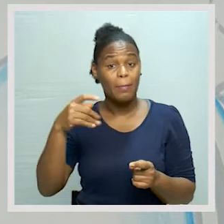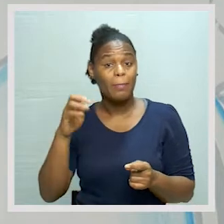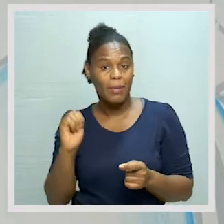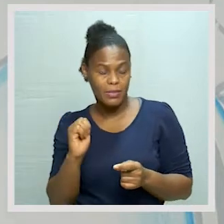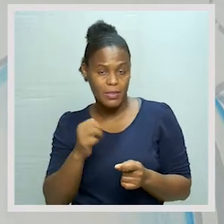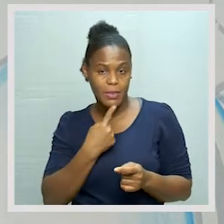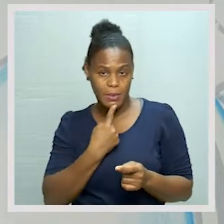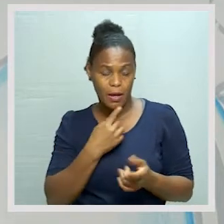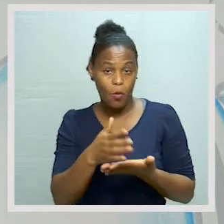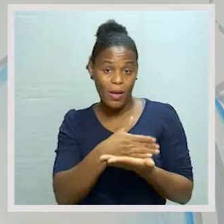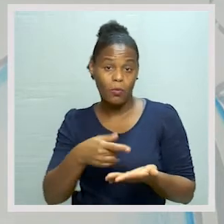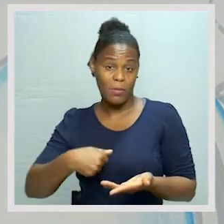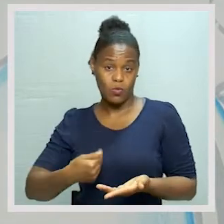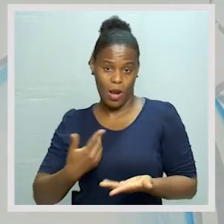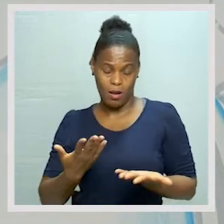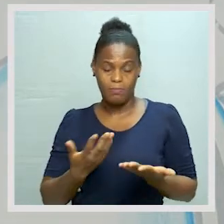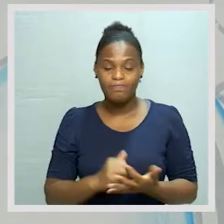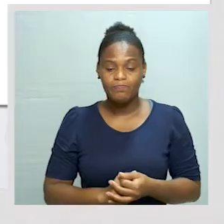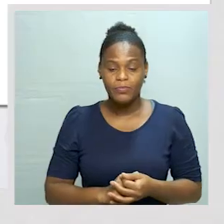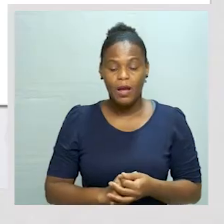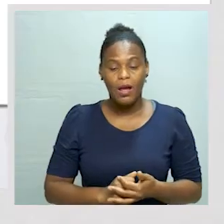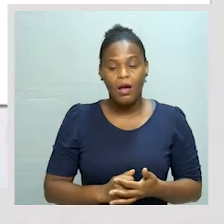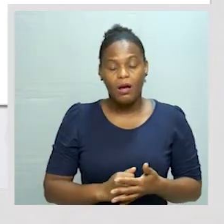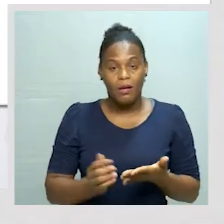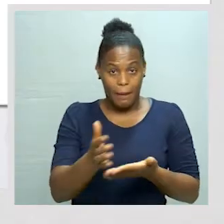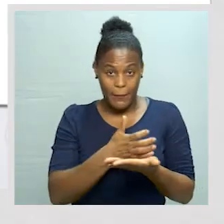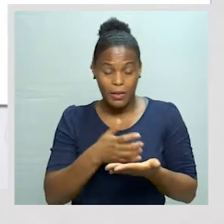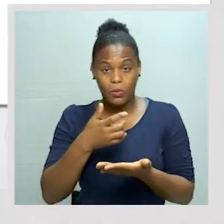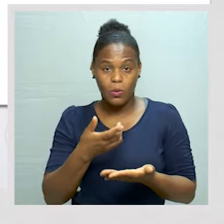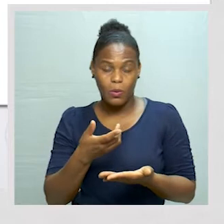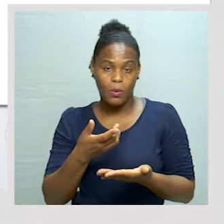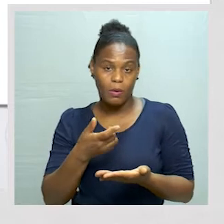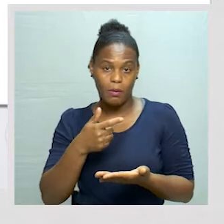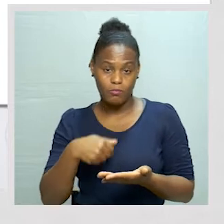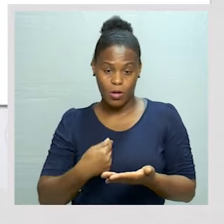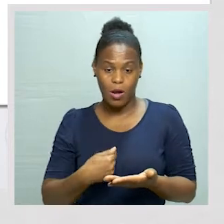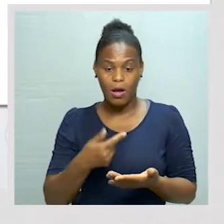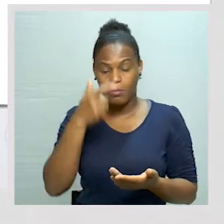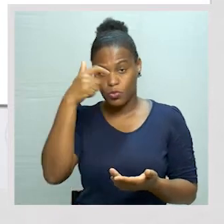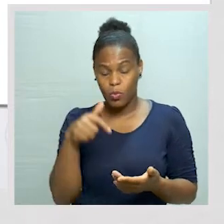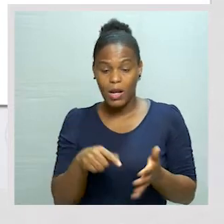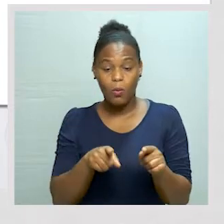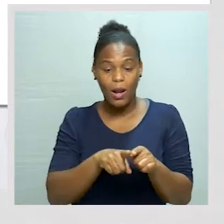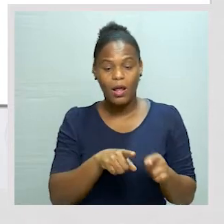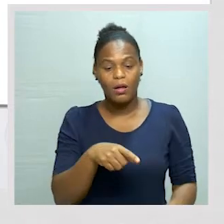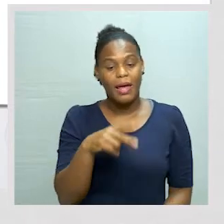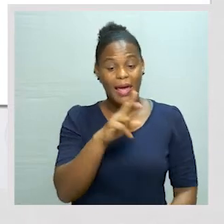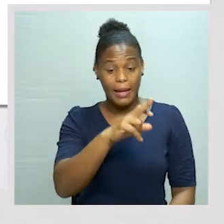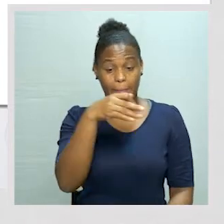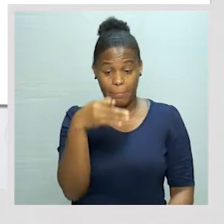como que nós vamos obter o rendimento pessoal? O rendimento pessoal vai ser igual ao rendimento primário, que nós vamos chamar do